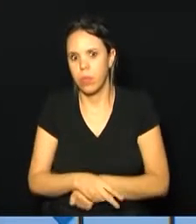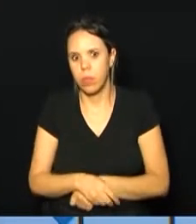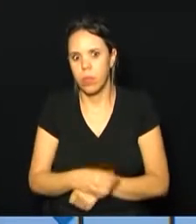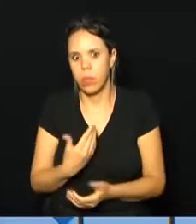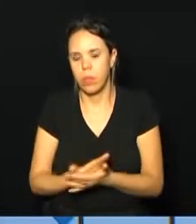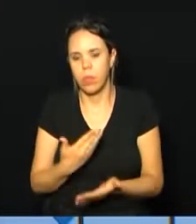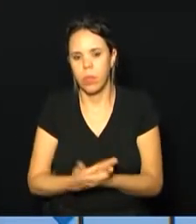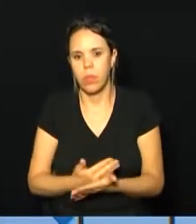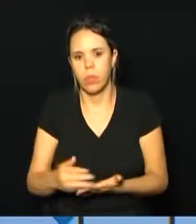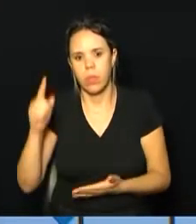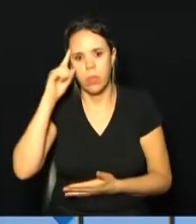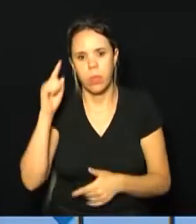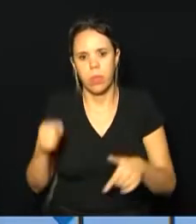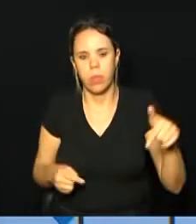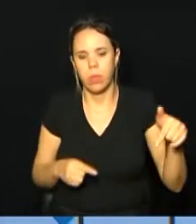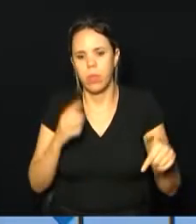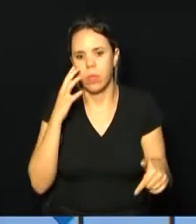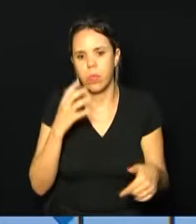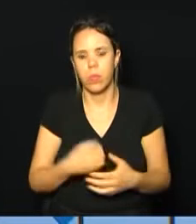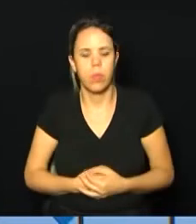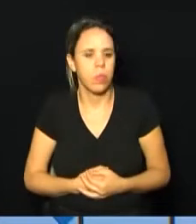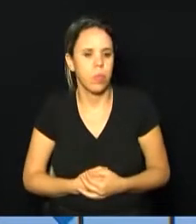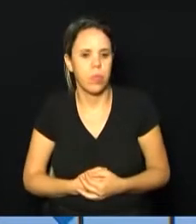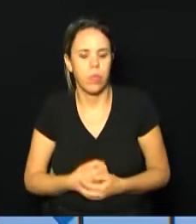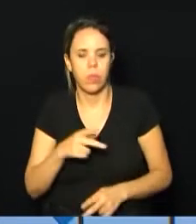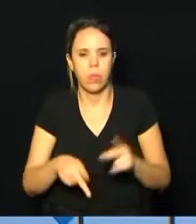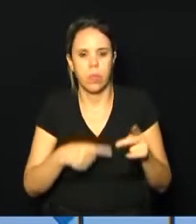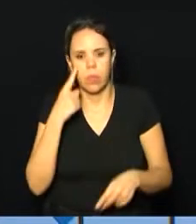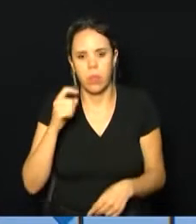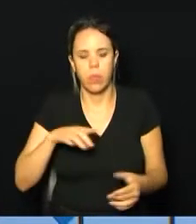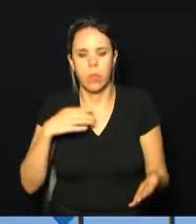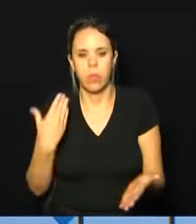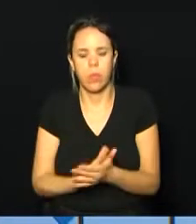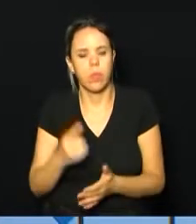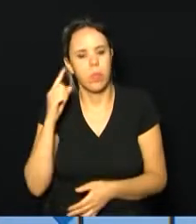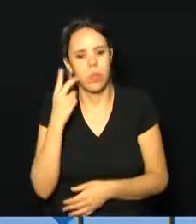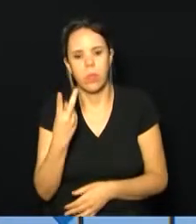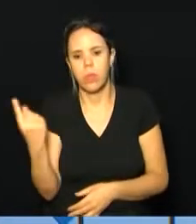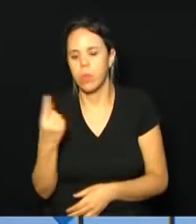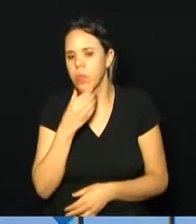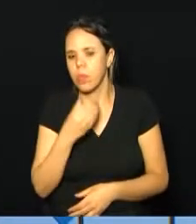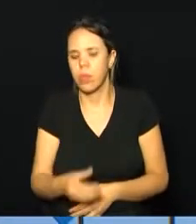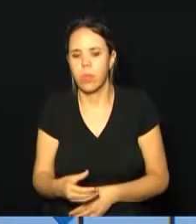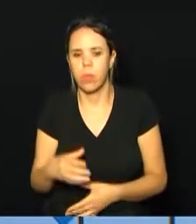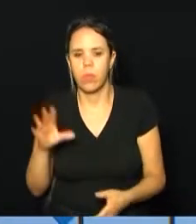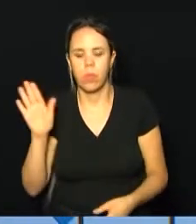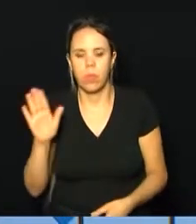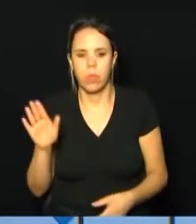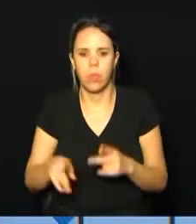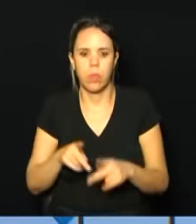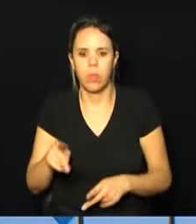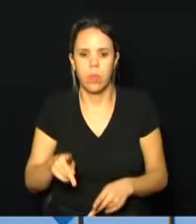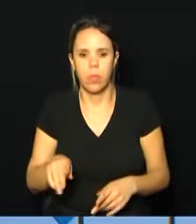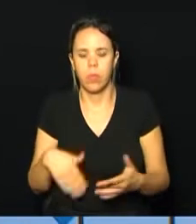aulas começam no dia 7 de fevereiro. Os interessados têm até o dia 21 de dezembro para se candidatar para